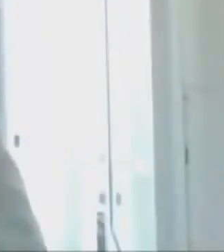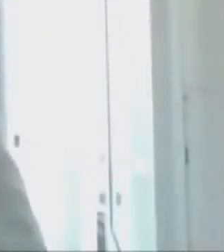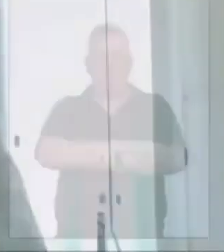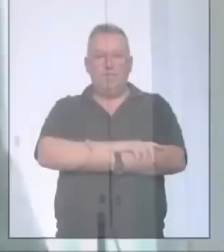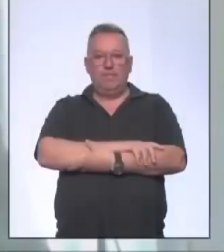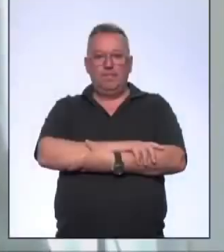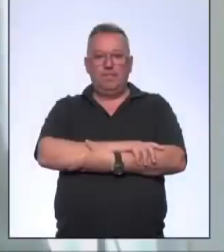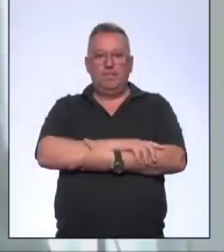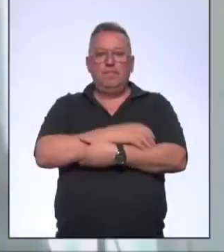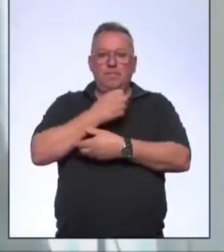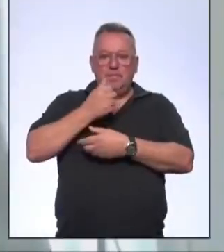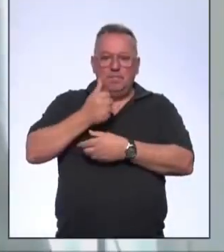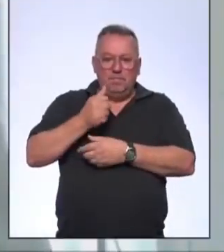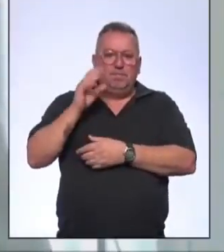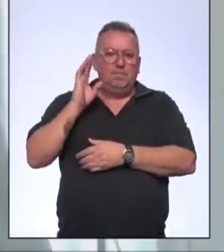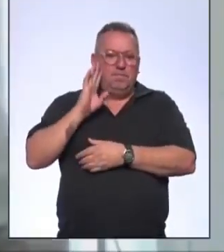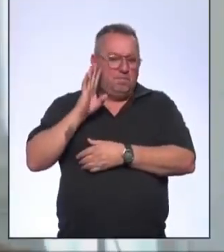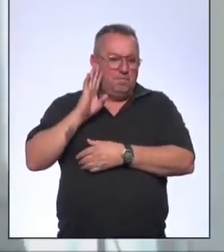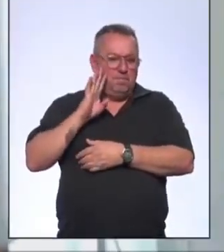Muito bem. Isso aí.